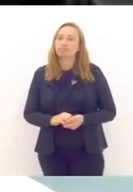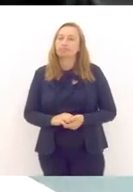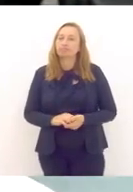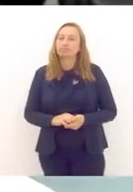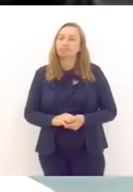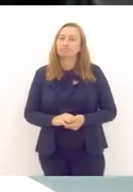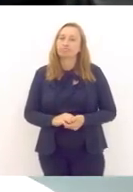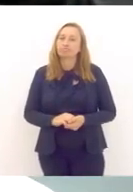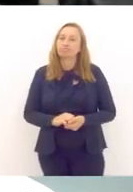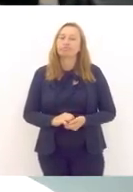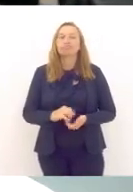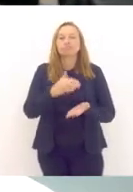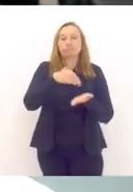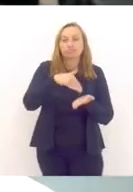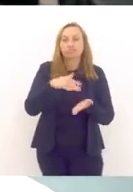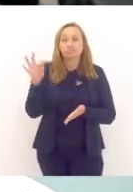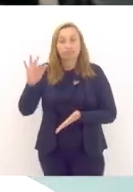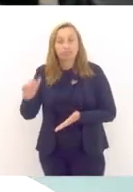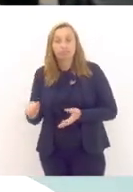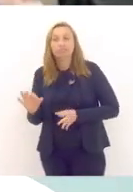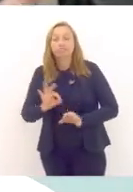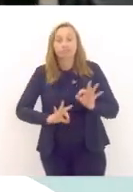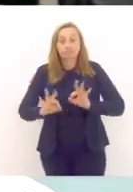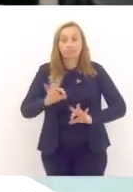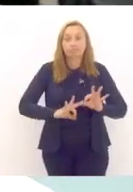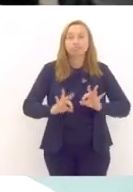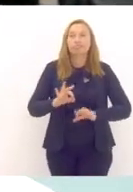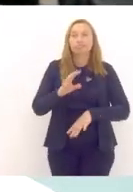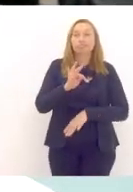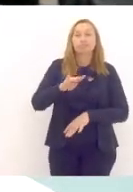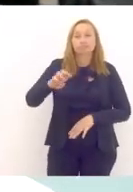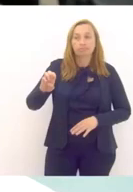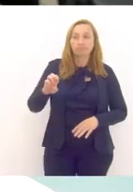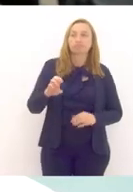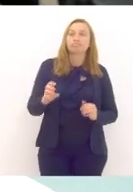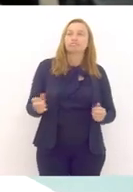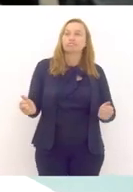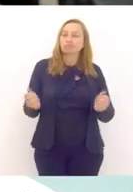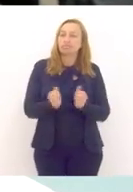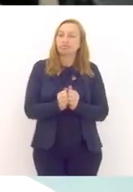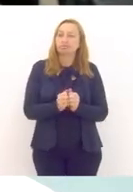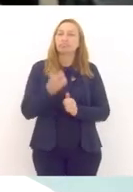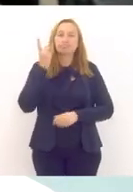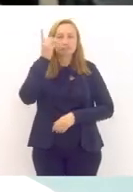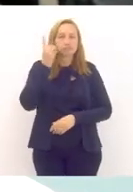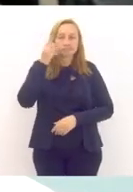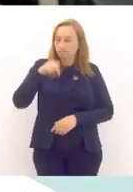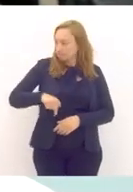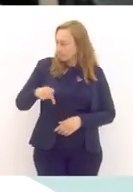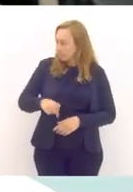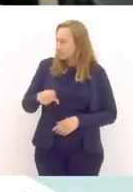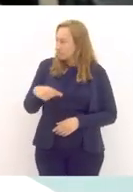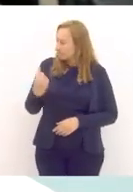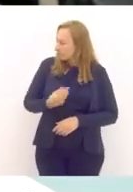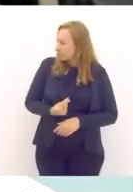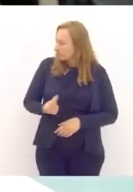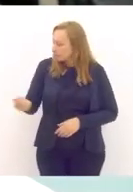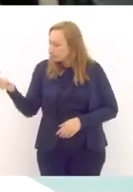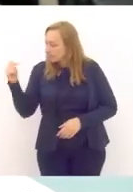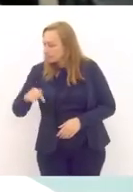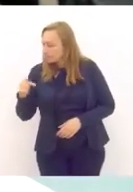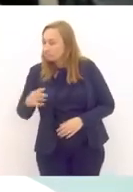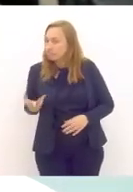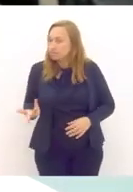a Secretaria de Fazenda, a Secretaria de Planejamento, o TCE, para perto do parlamento aqui, para sair daqui atos normativos